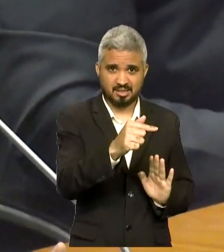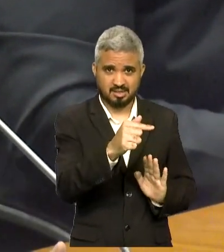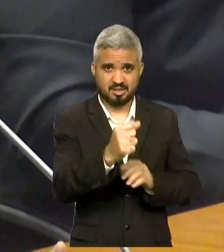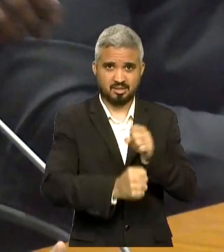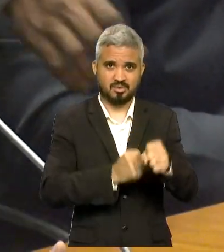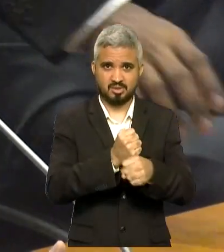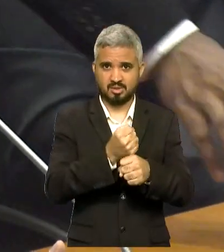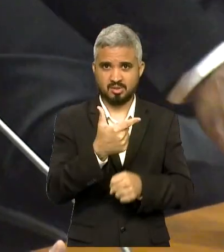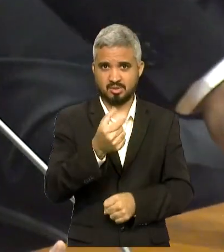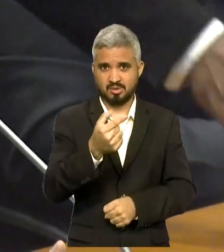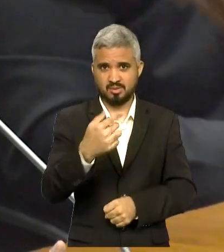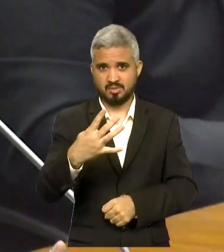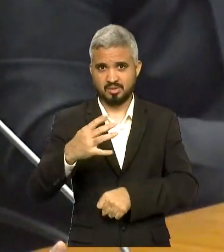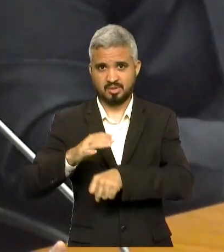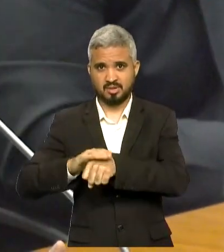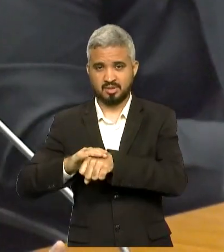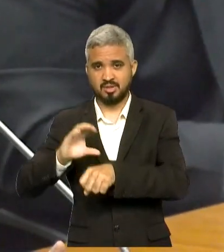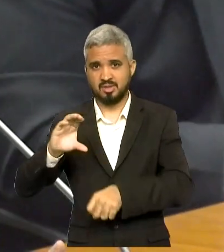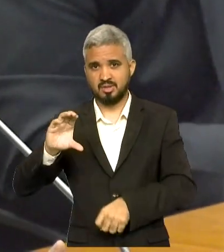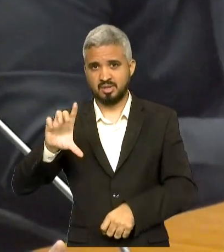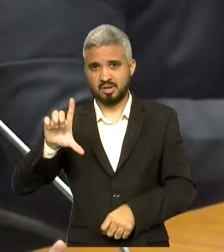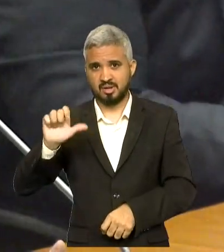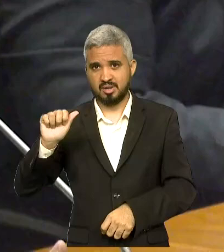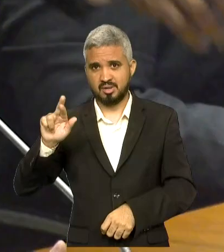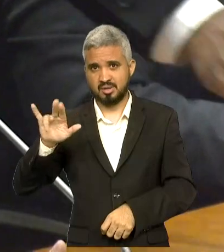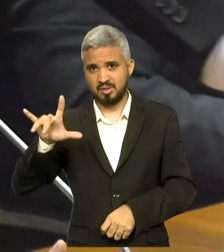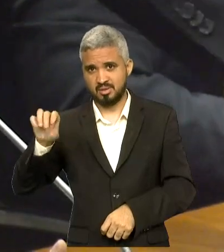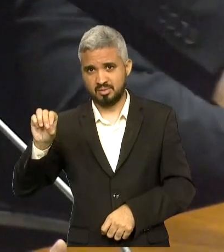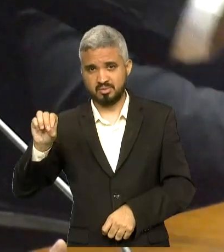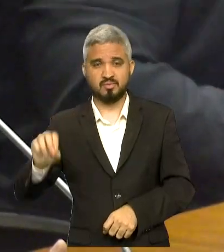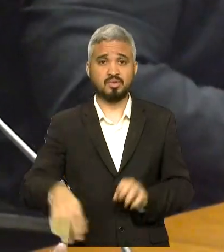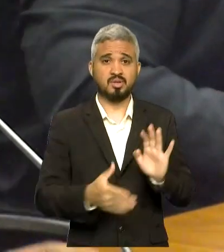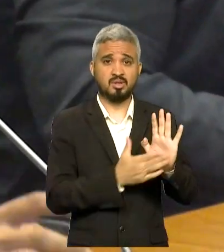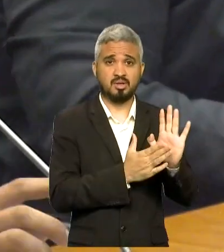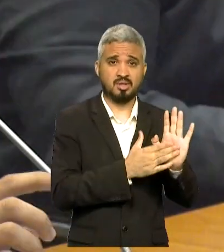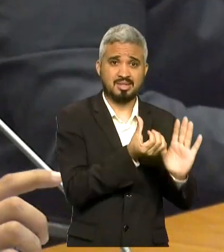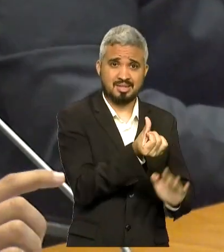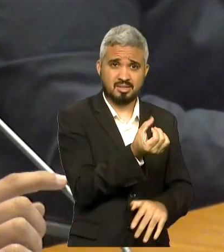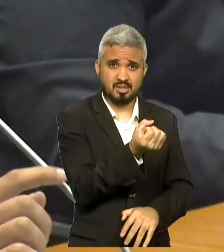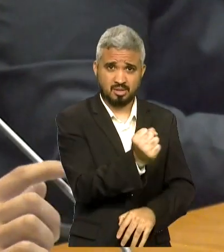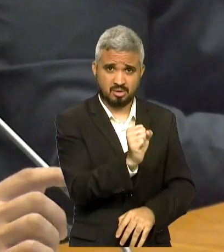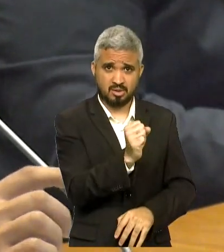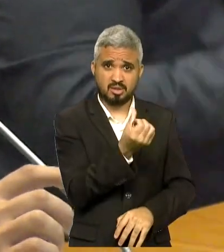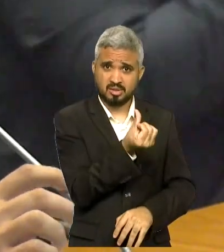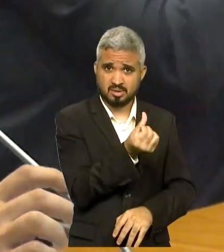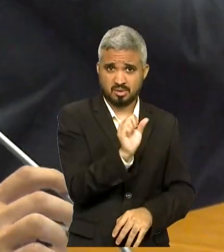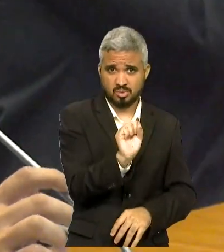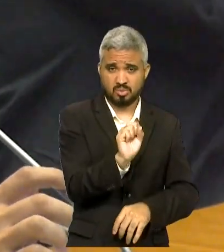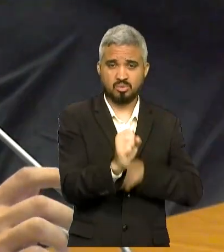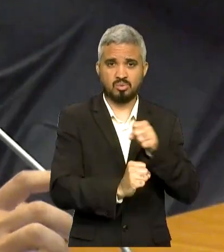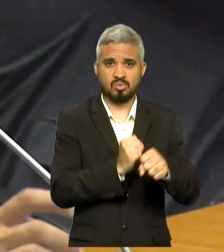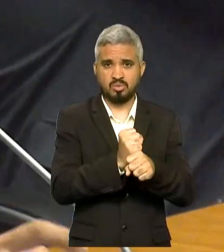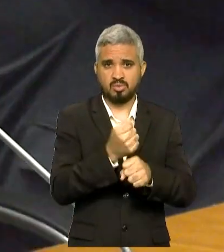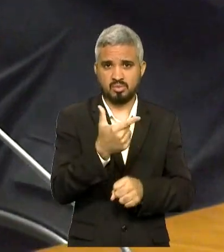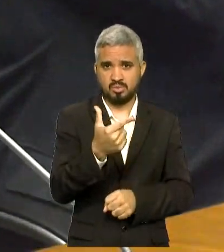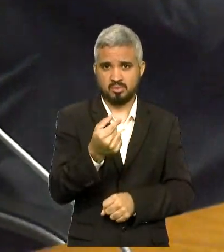067/2024, de autoria do deputado Cláudio Cunha. Indicação 068/2024, de autoria do deputado Iracema